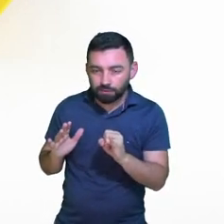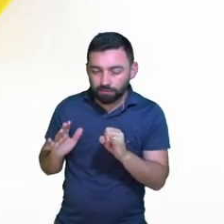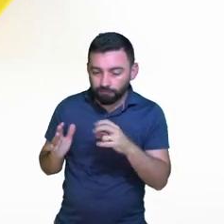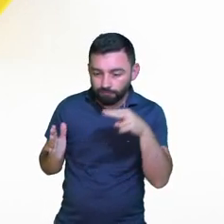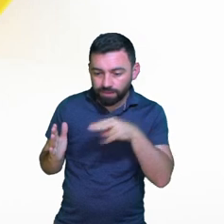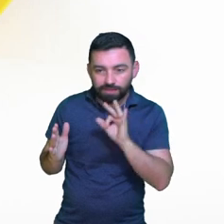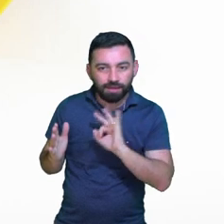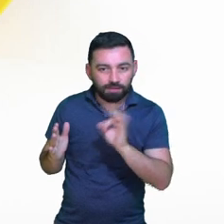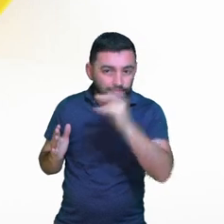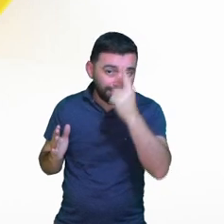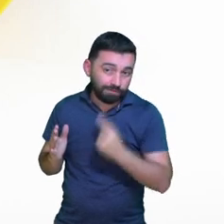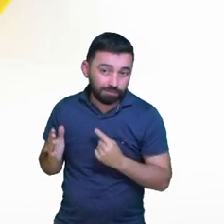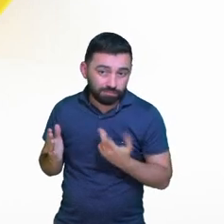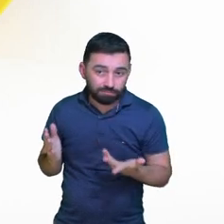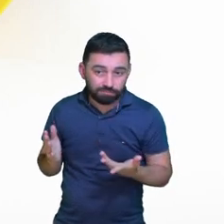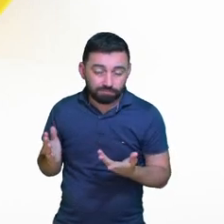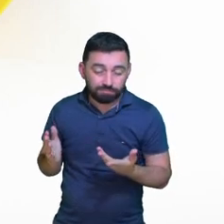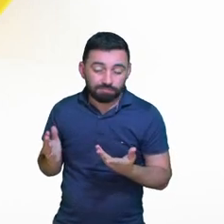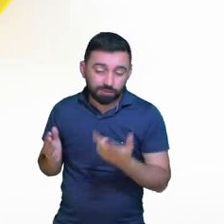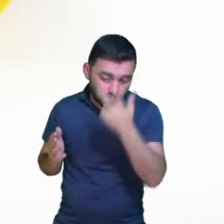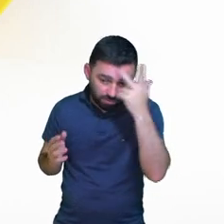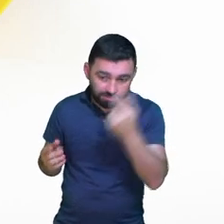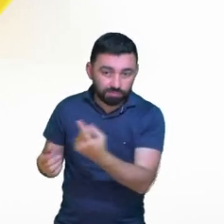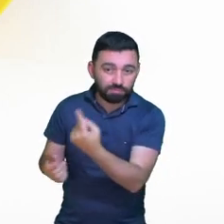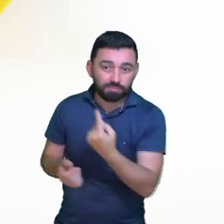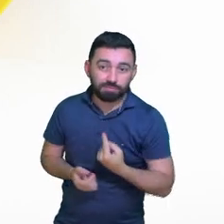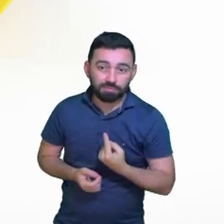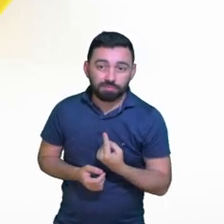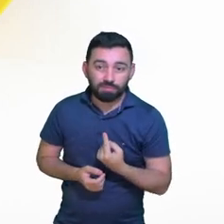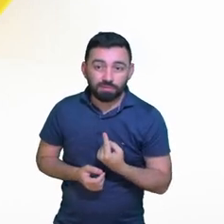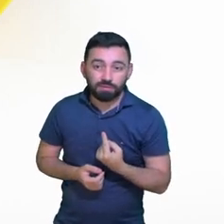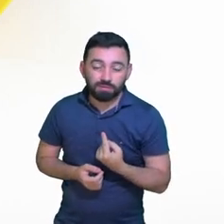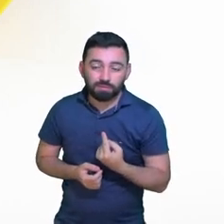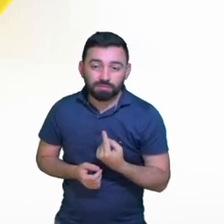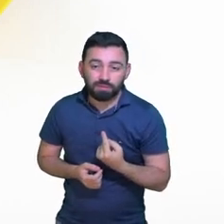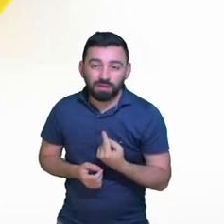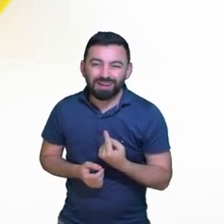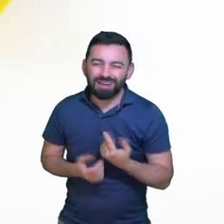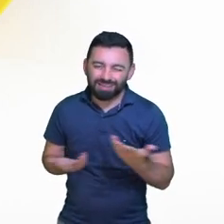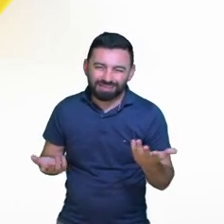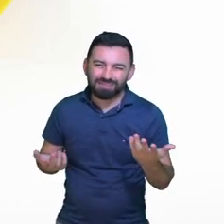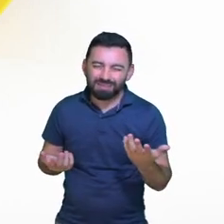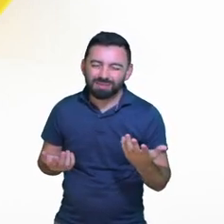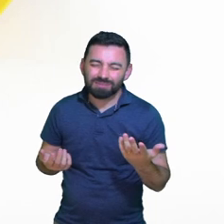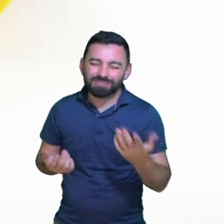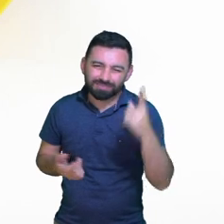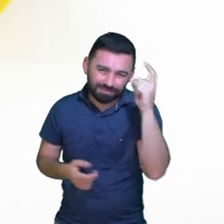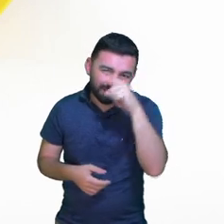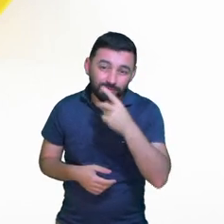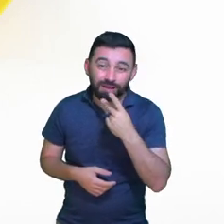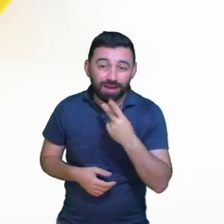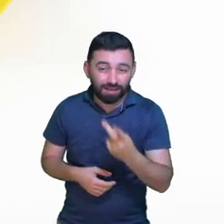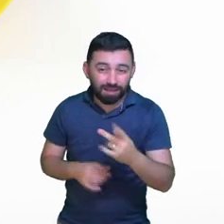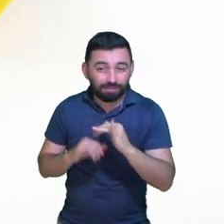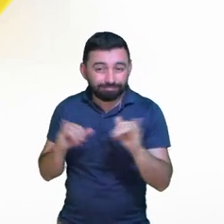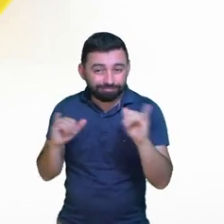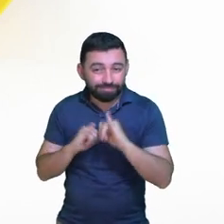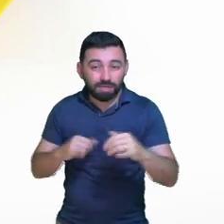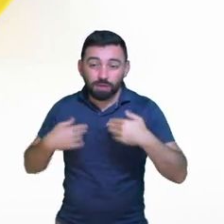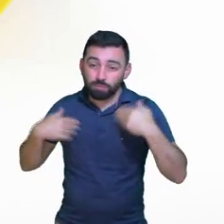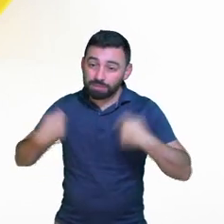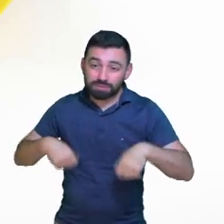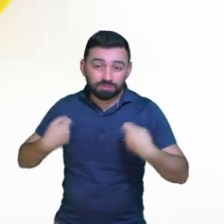tá recebendo E aí vem uma coisa muito difícil de eu falar publicamente mas que eu preciso